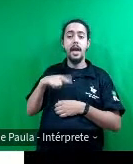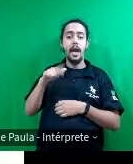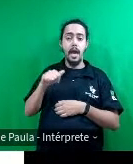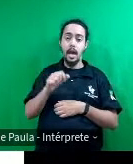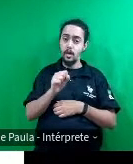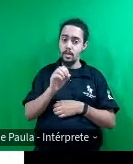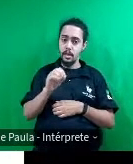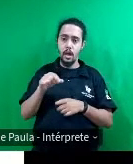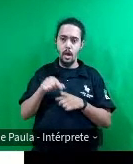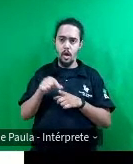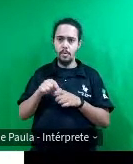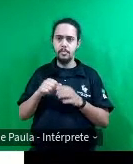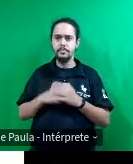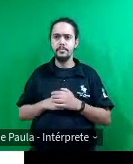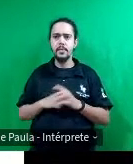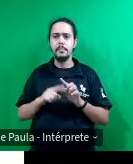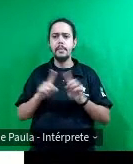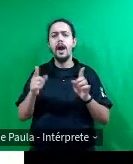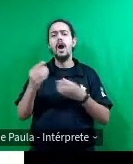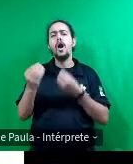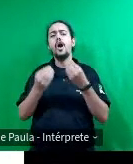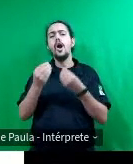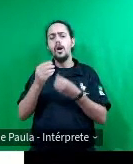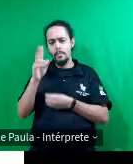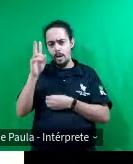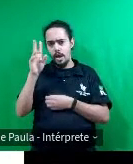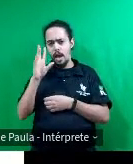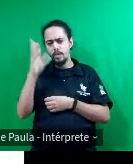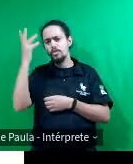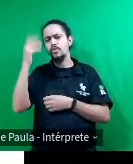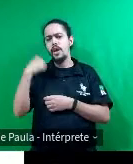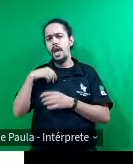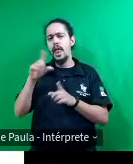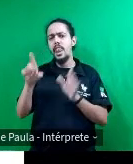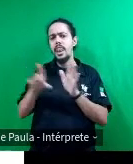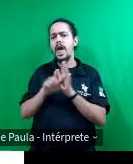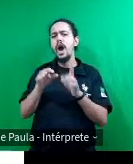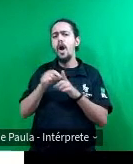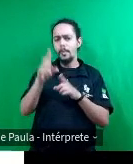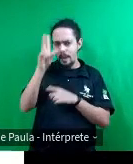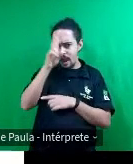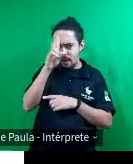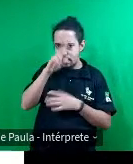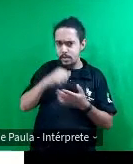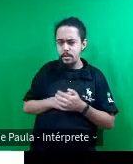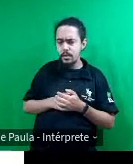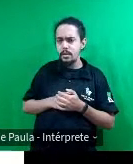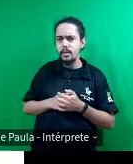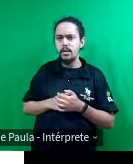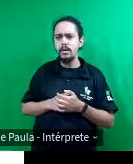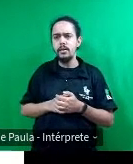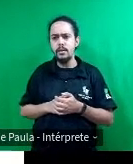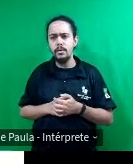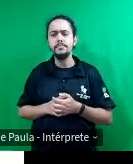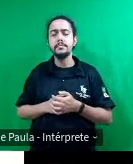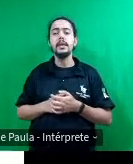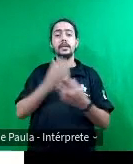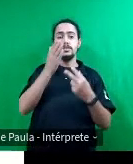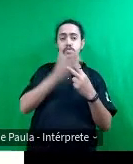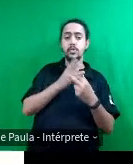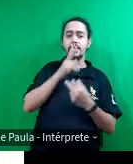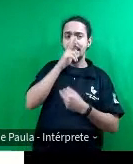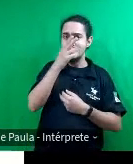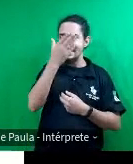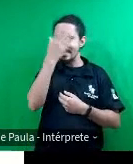Só que como é que eu resolvo pela lei de Ohm? Professor, agora engasgou aqui, nem pela lei de Ohm está saindo. Divisor de tensão, não lembrei. Lei de Ohm, não estou